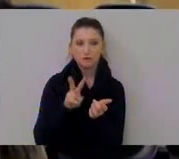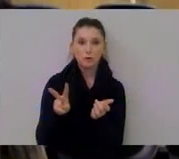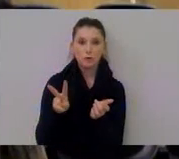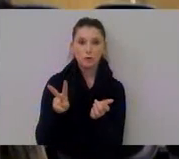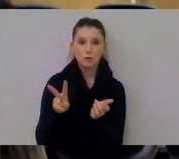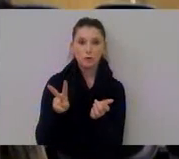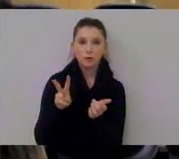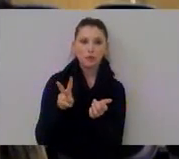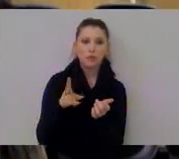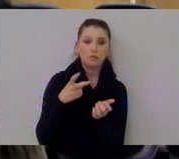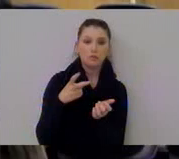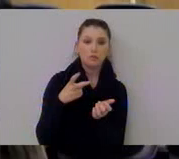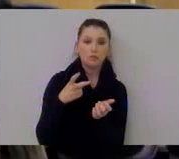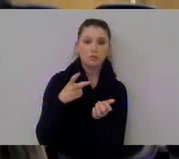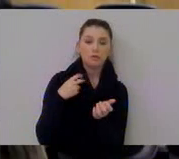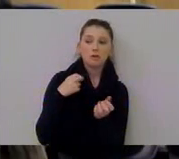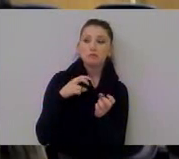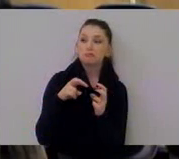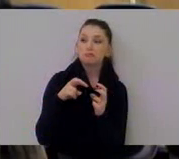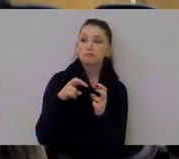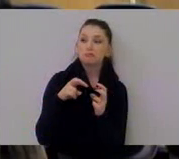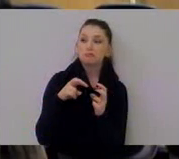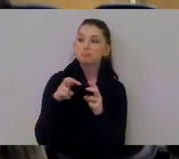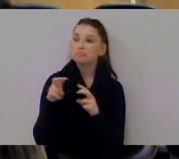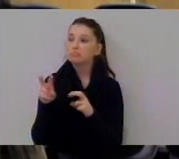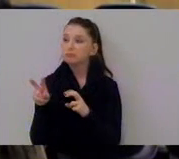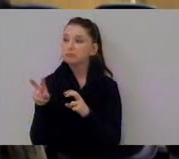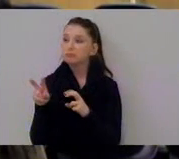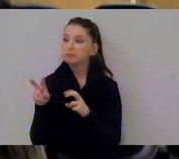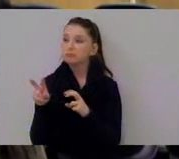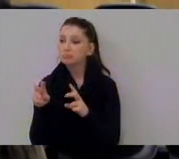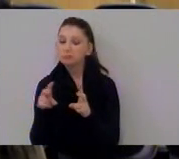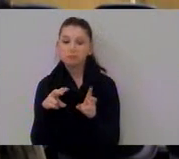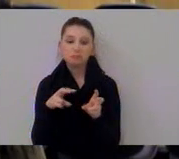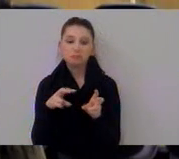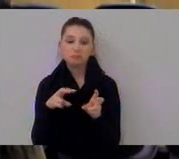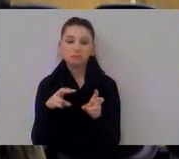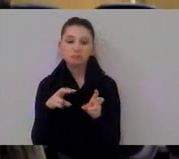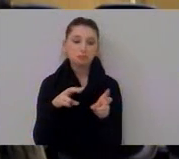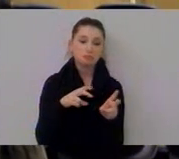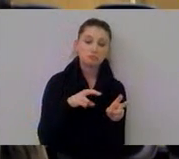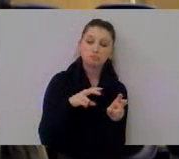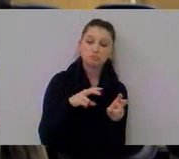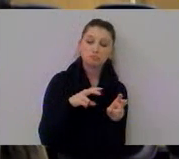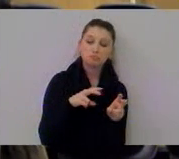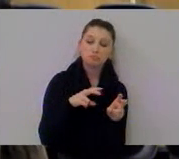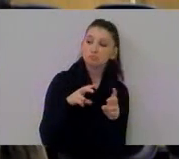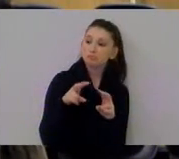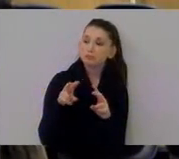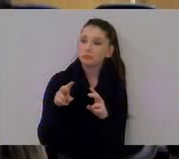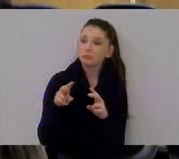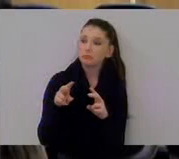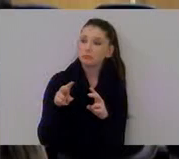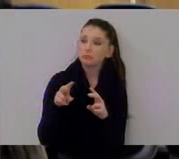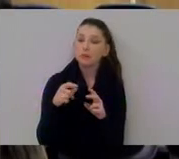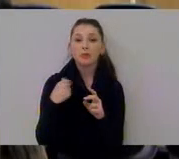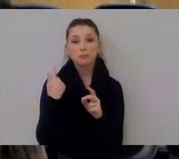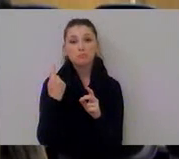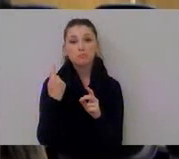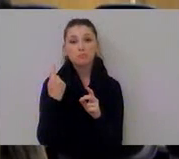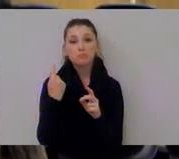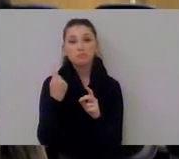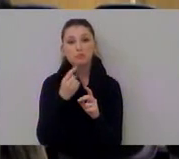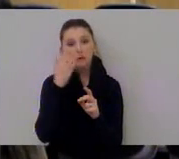circulando por toda a cidade, a gente tenha uma noção um